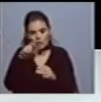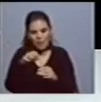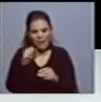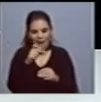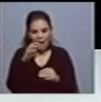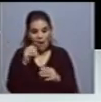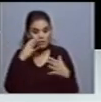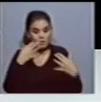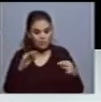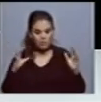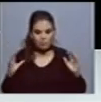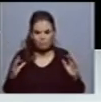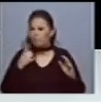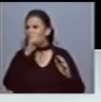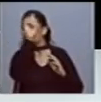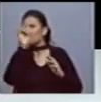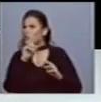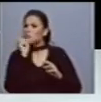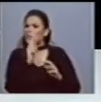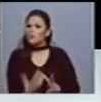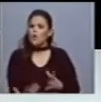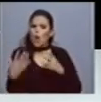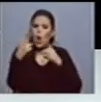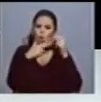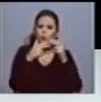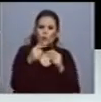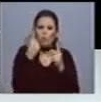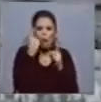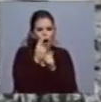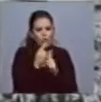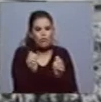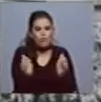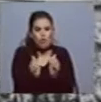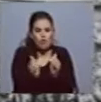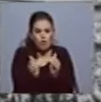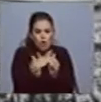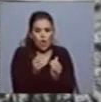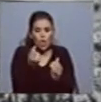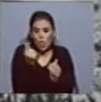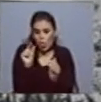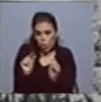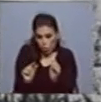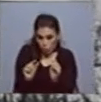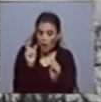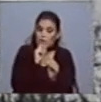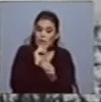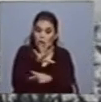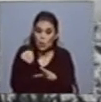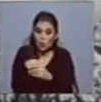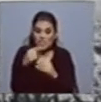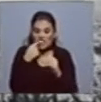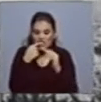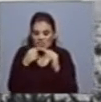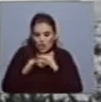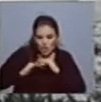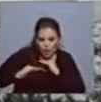natural. Será que conseguimos construir um instrumento pequenino, barato, que possa ser instalado no chão e que